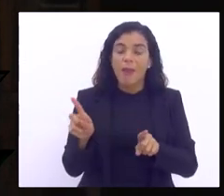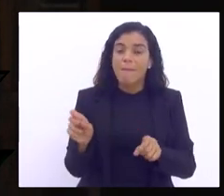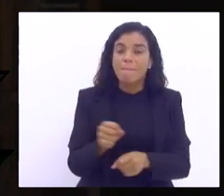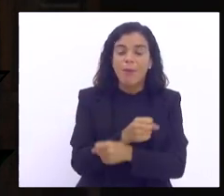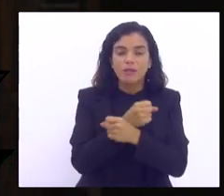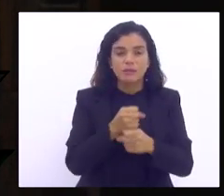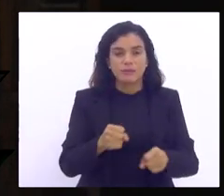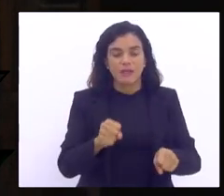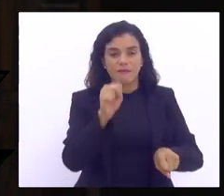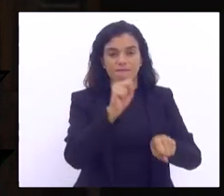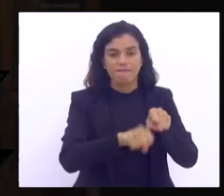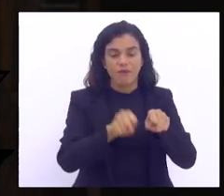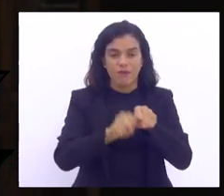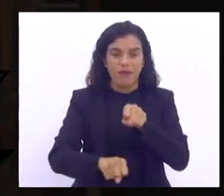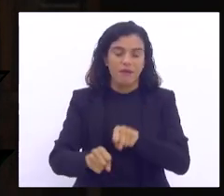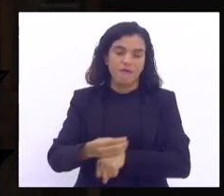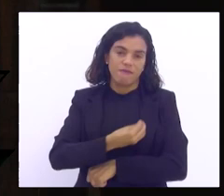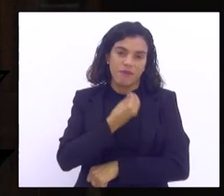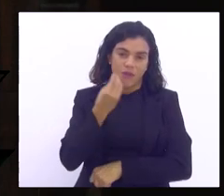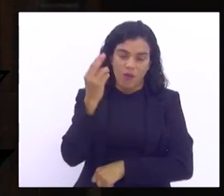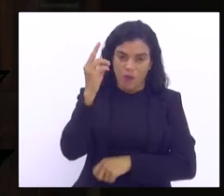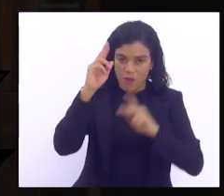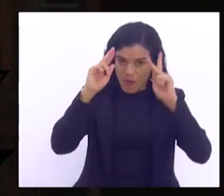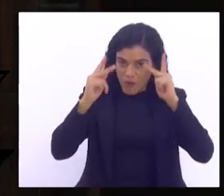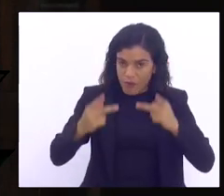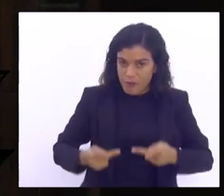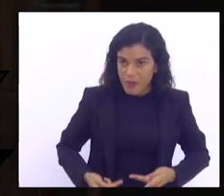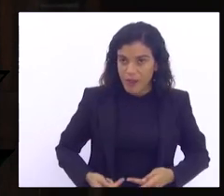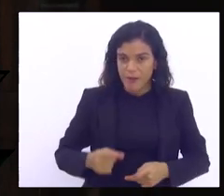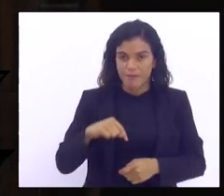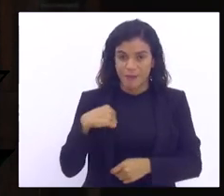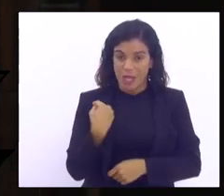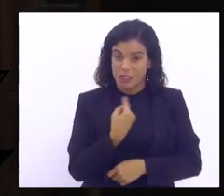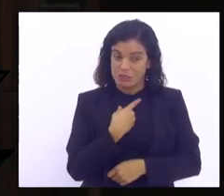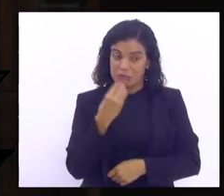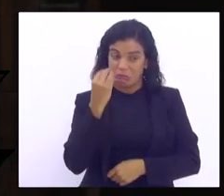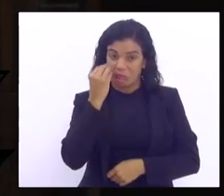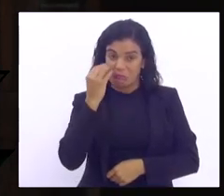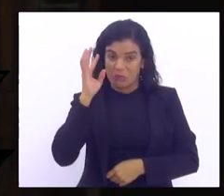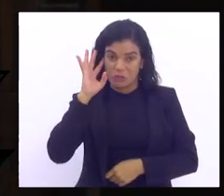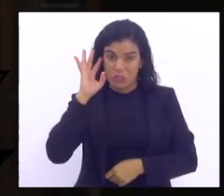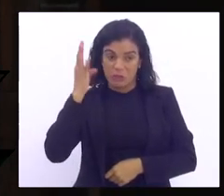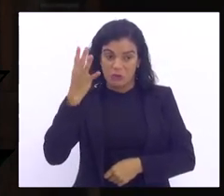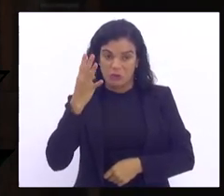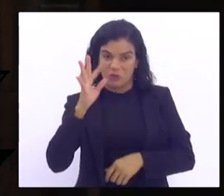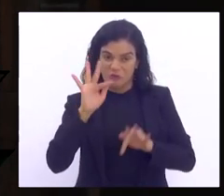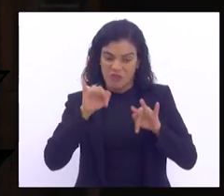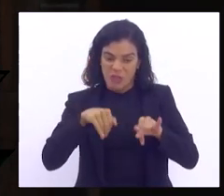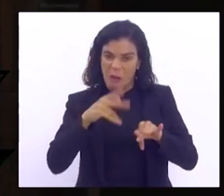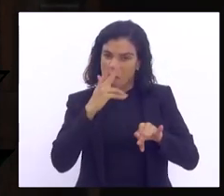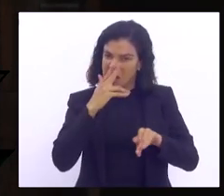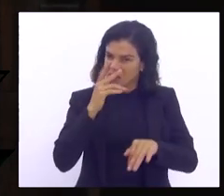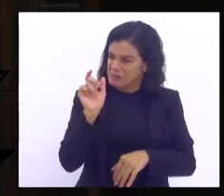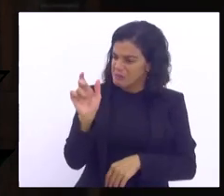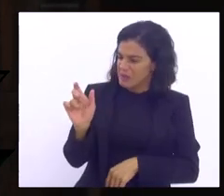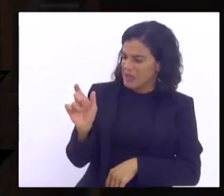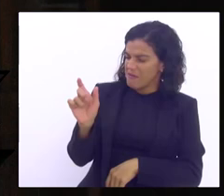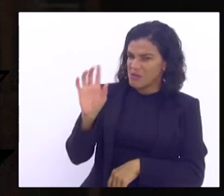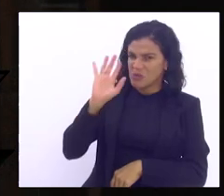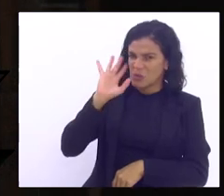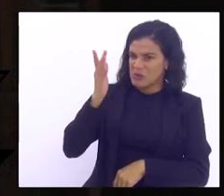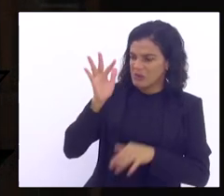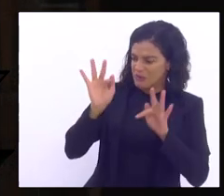vida humana. Estamos caminhando para a solução final. Essa palavra é meio terrível, né? Solução